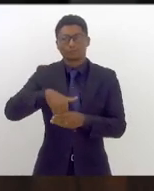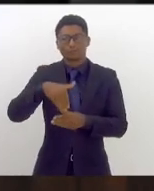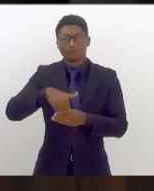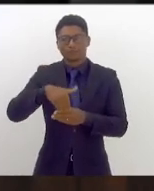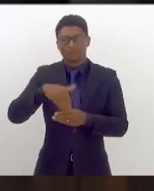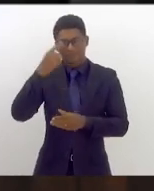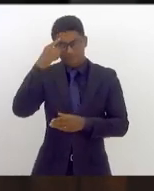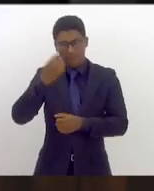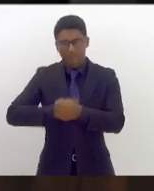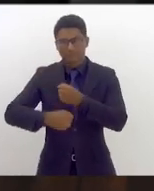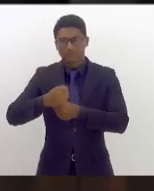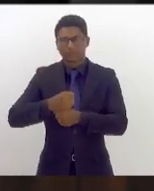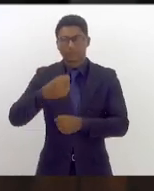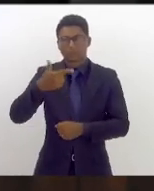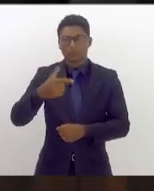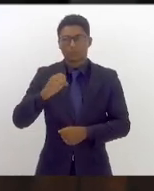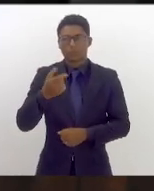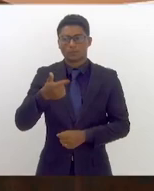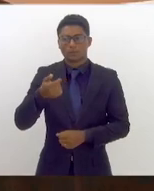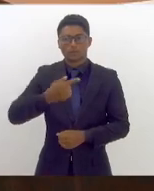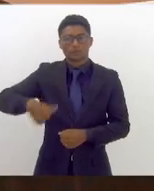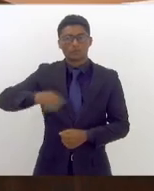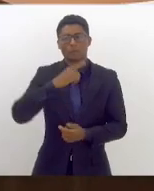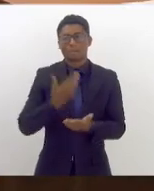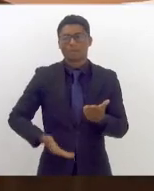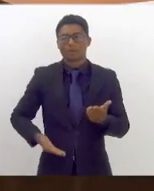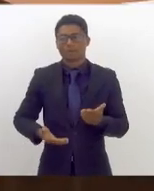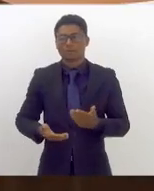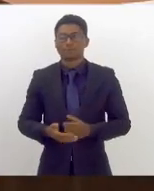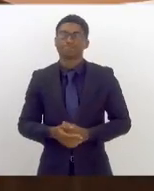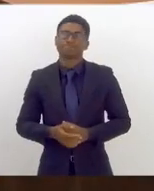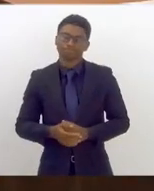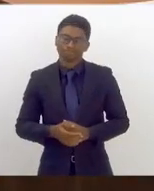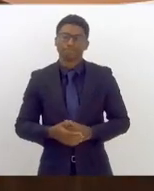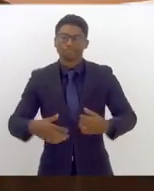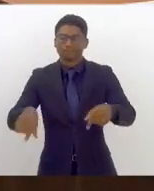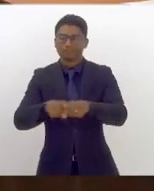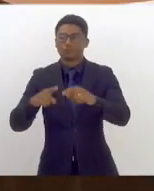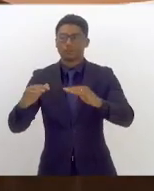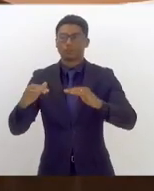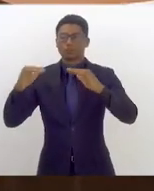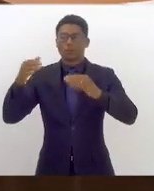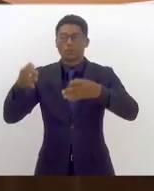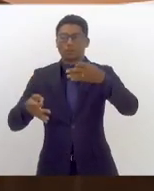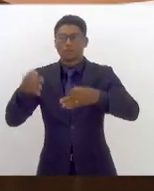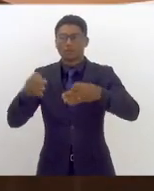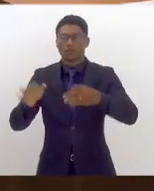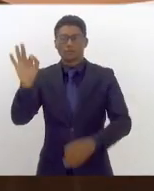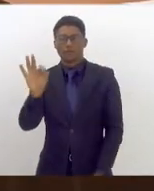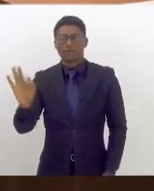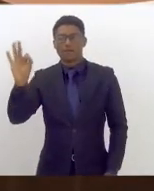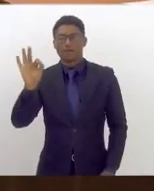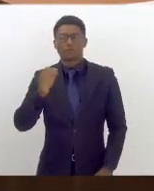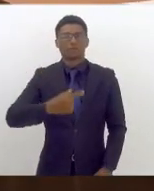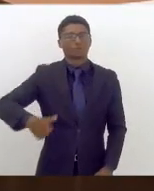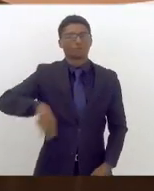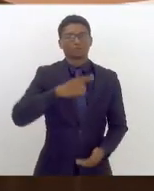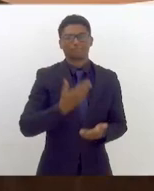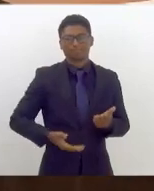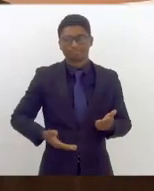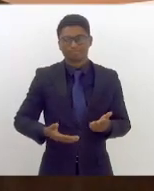dezembro nós perdemos o Royal mas fomos derrotados no Supremo Tribunal Federal dito isso